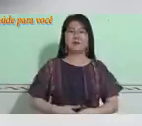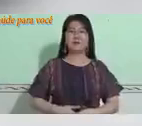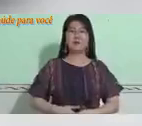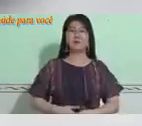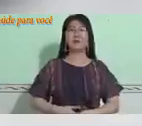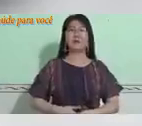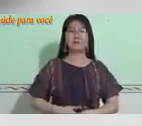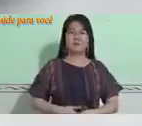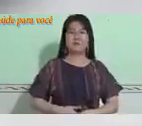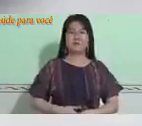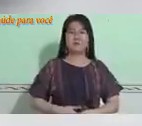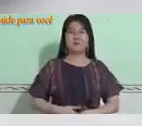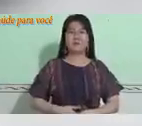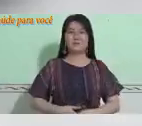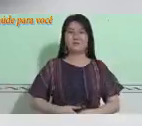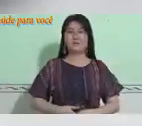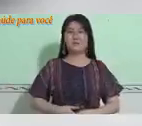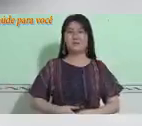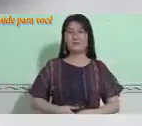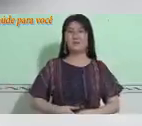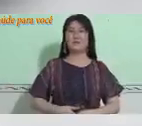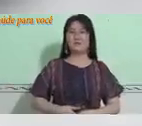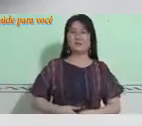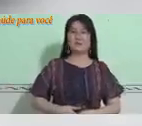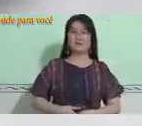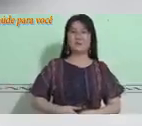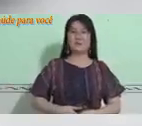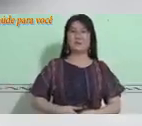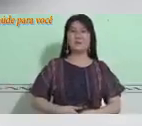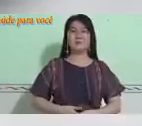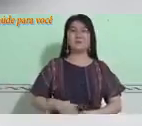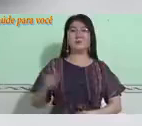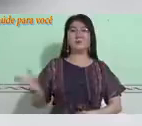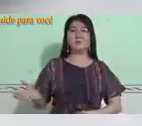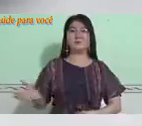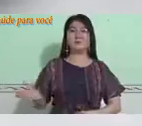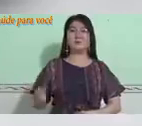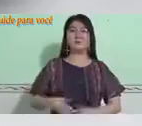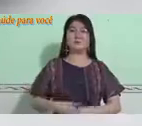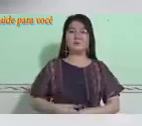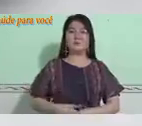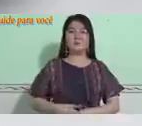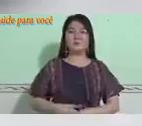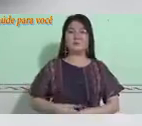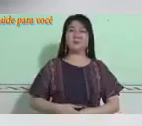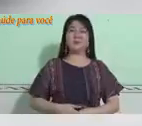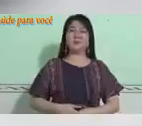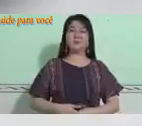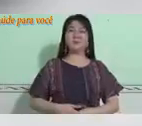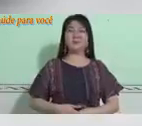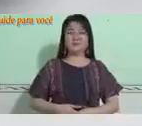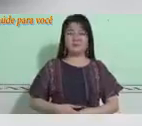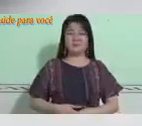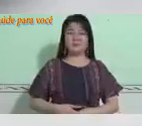NDROMENEFRO acento agudo TICA. A síndrome nefrótica é uma das principais situações em que se observa gordura na urina e é